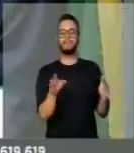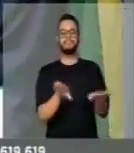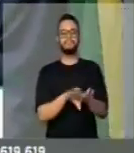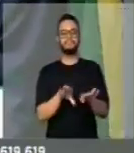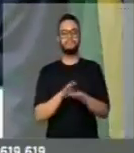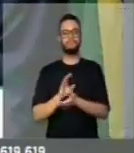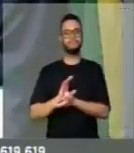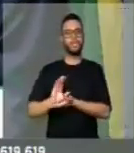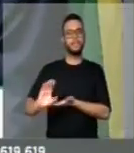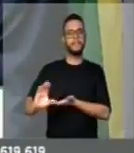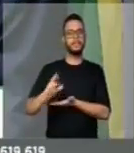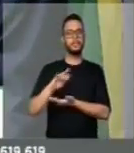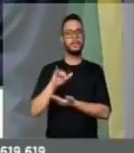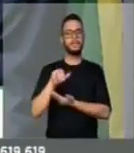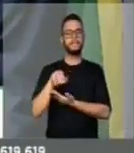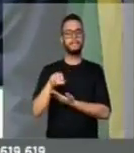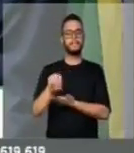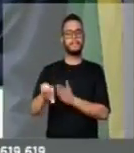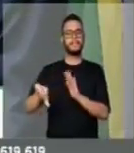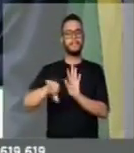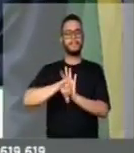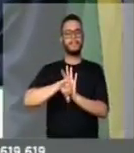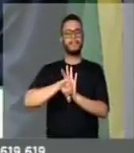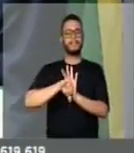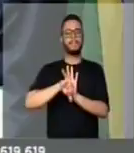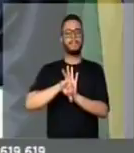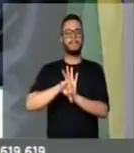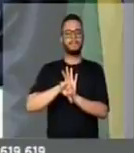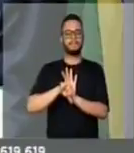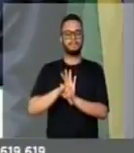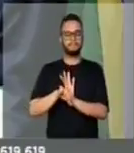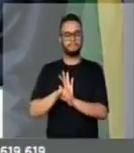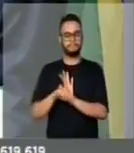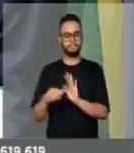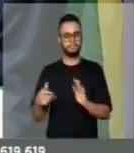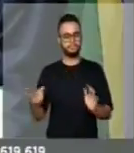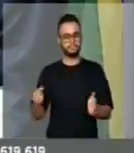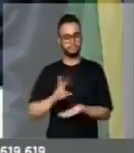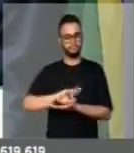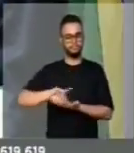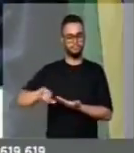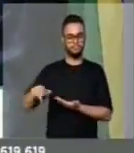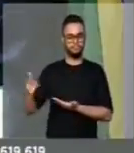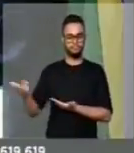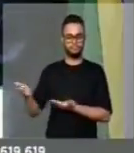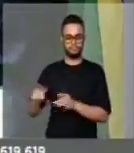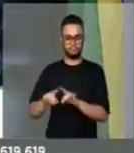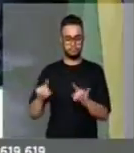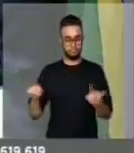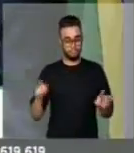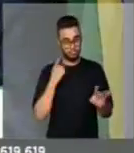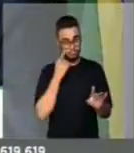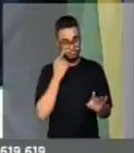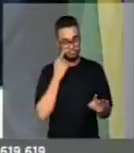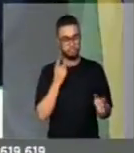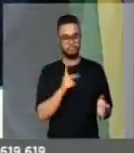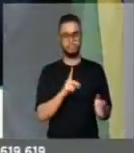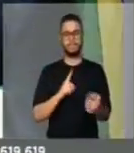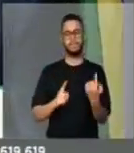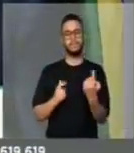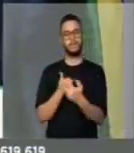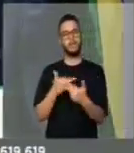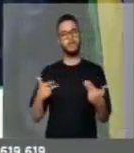feitos e por aí afora. Mas sabe, presidente, tem uma coisa